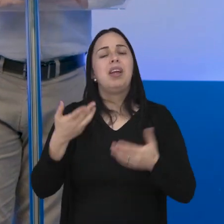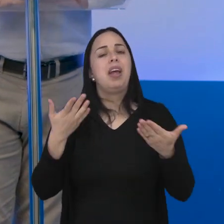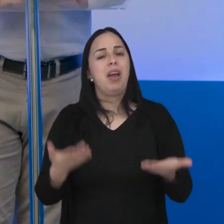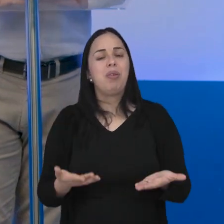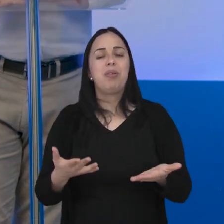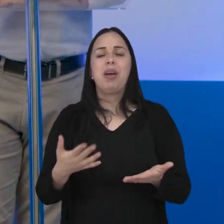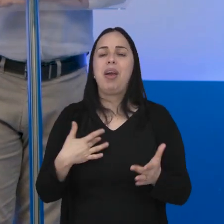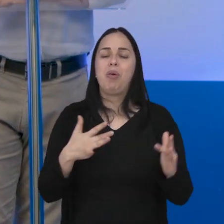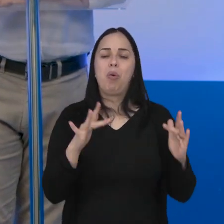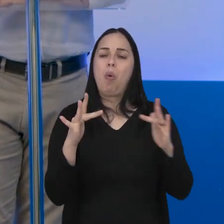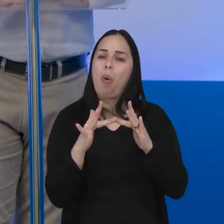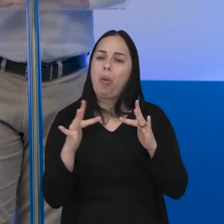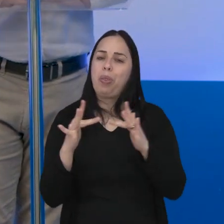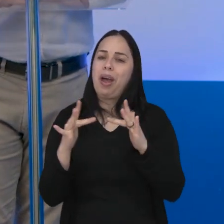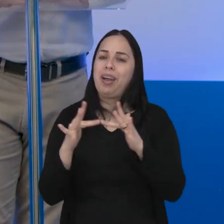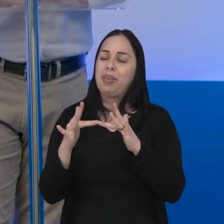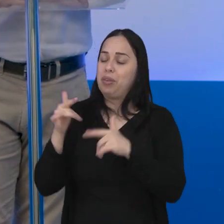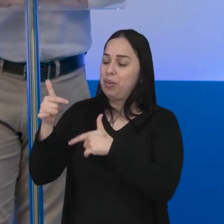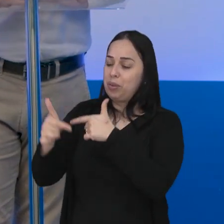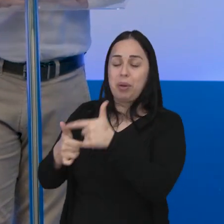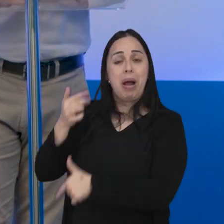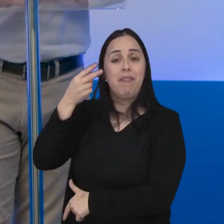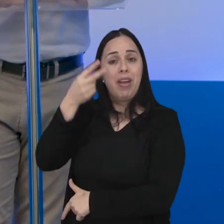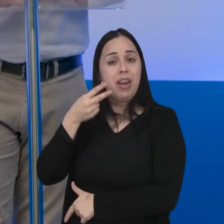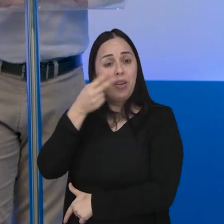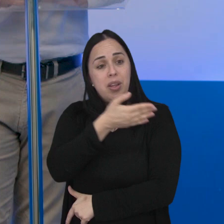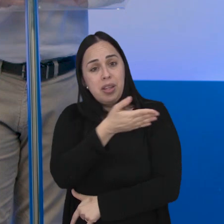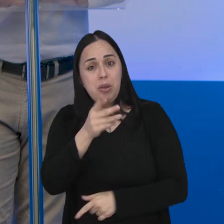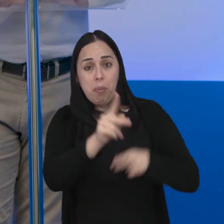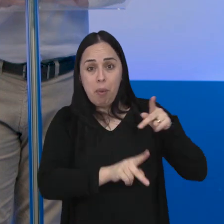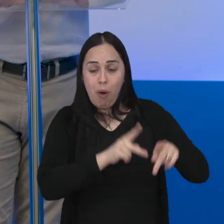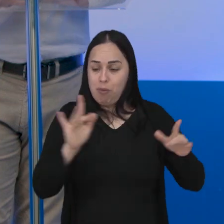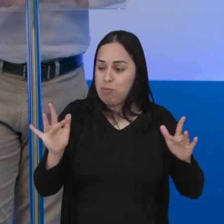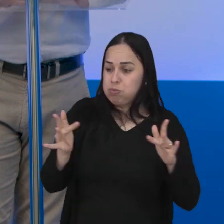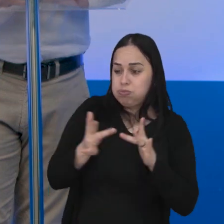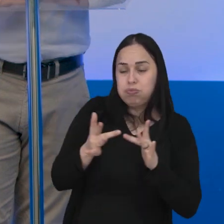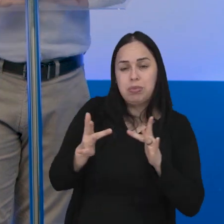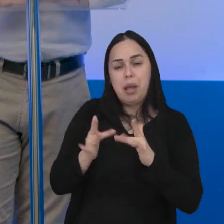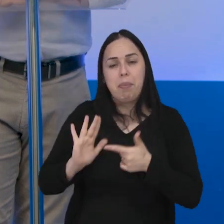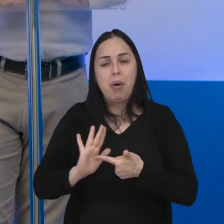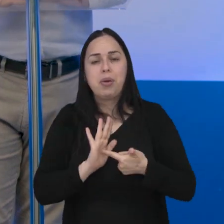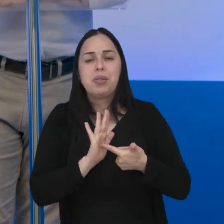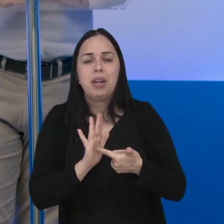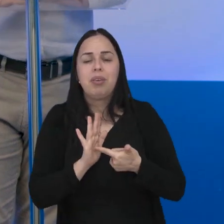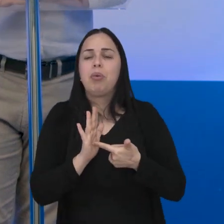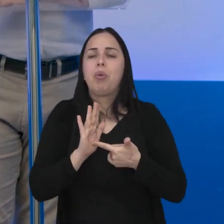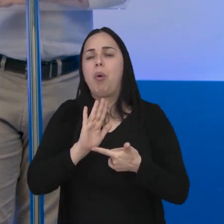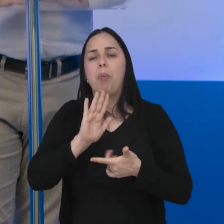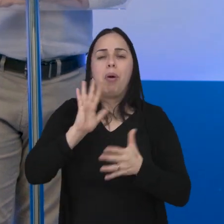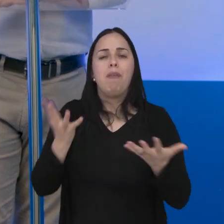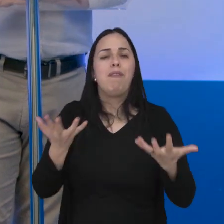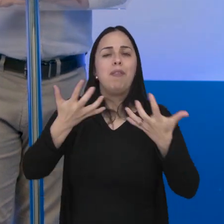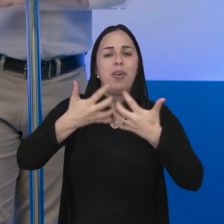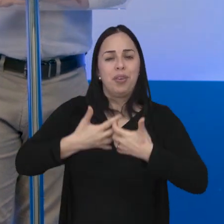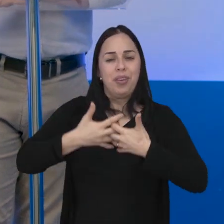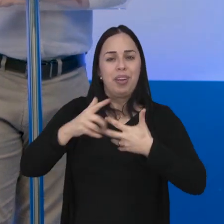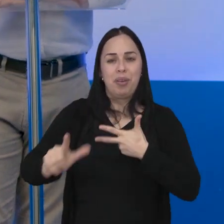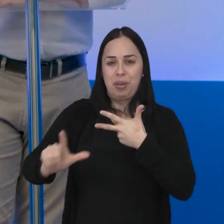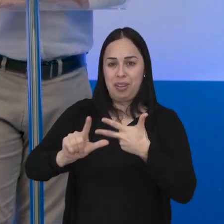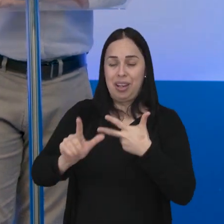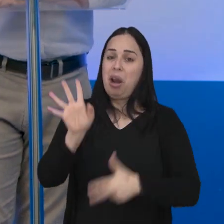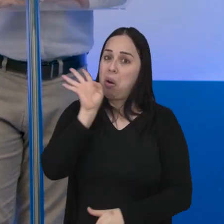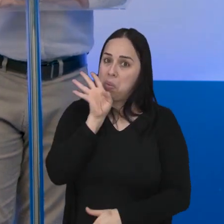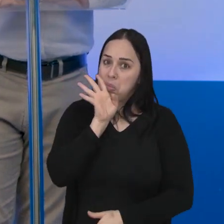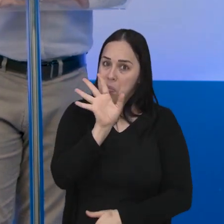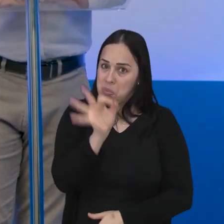Visite a Câmara é uma forma de aproximar a população do trabalho dos vereadores e de mostrar de perto como é o funcionamento do